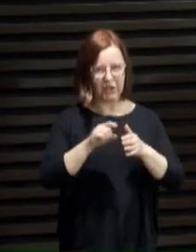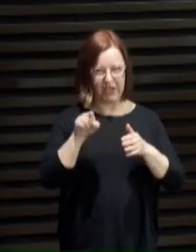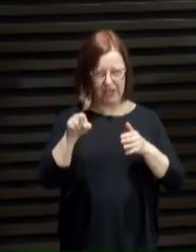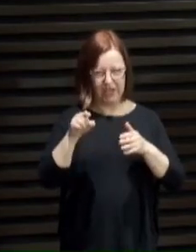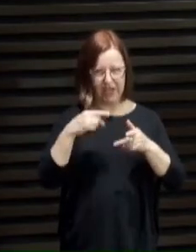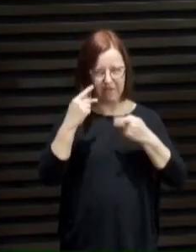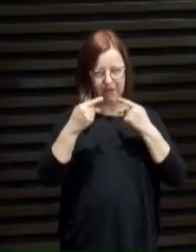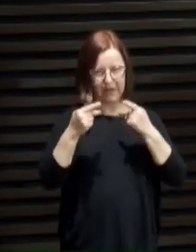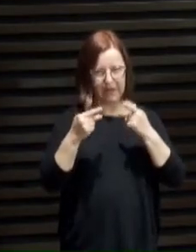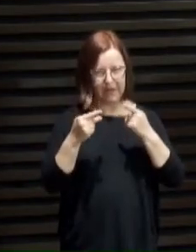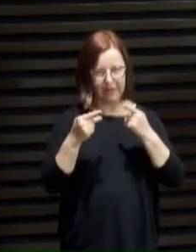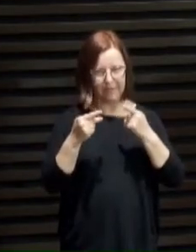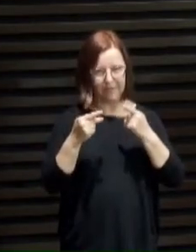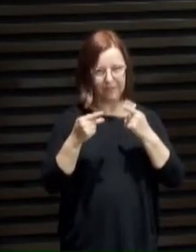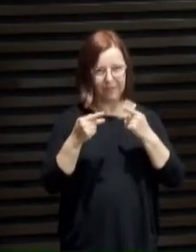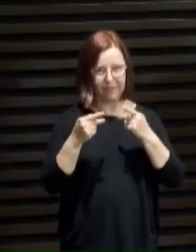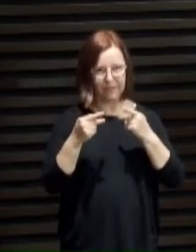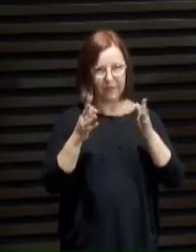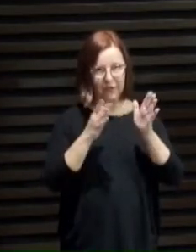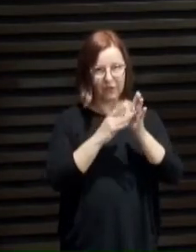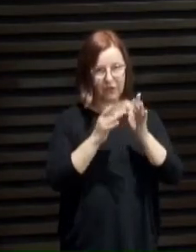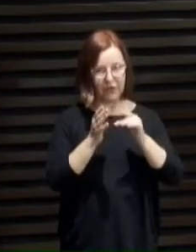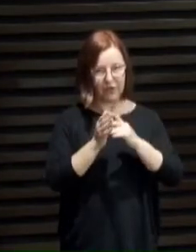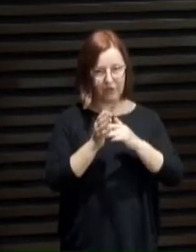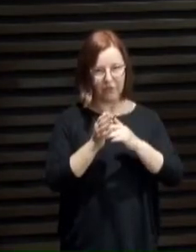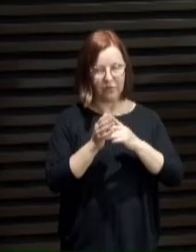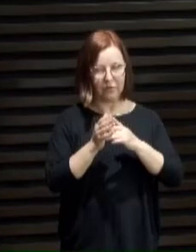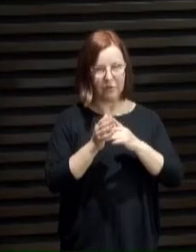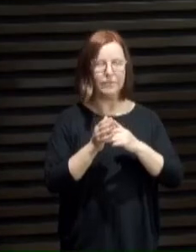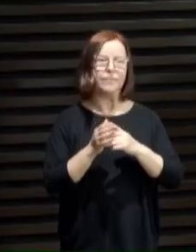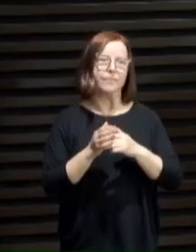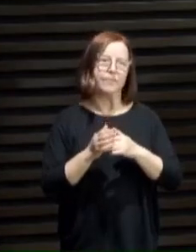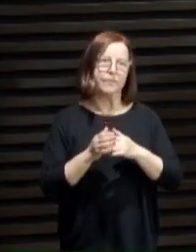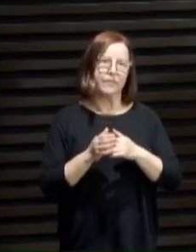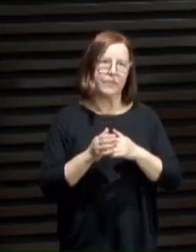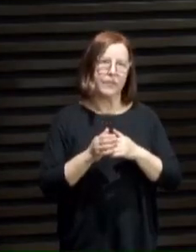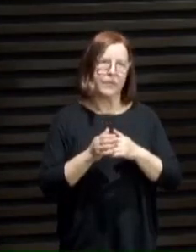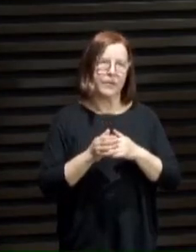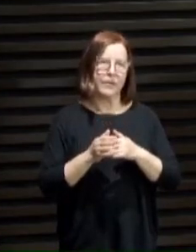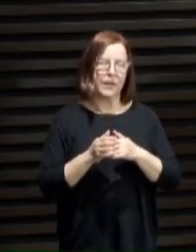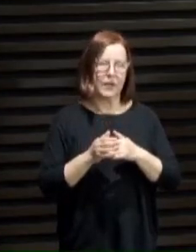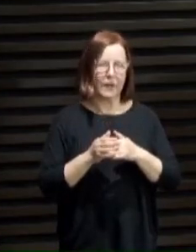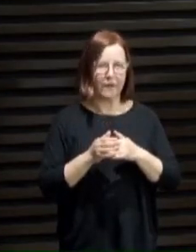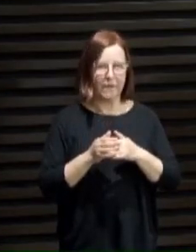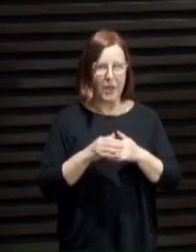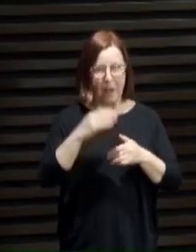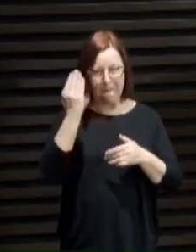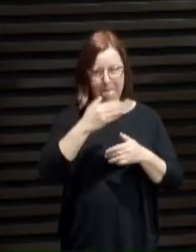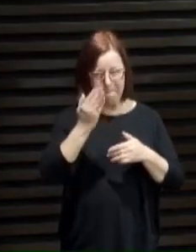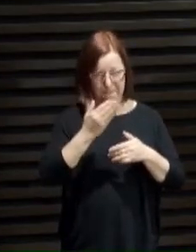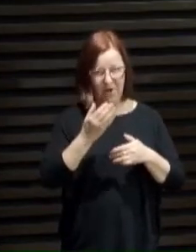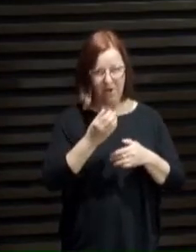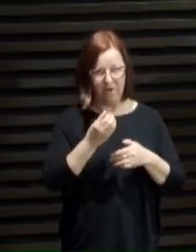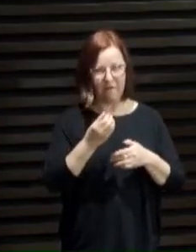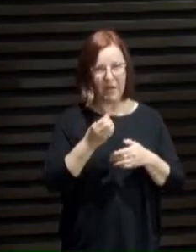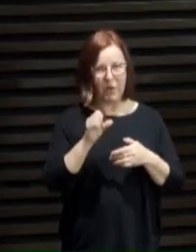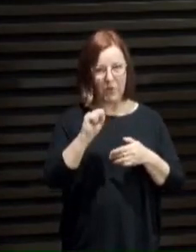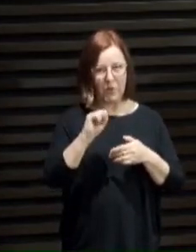Jesus coloca Simão debaixo de uma prova. É a prova do amor. Quem ama mais?